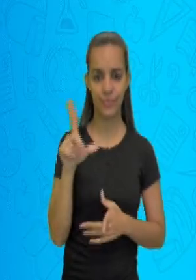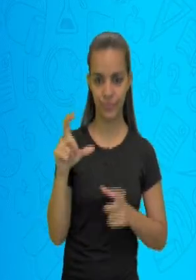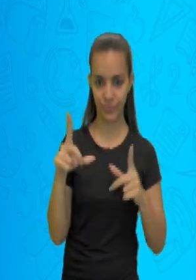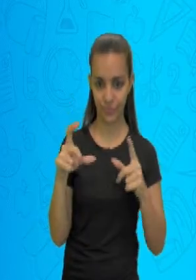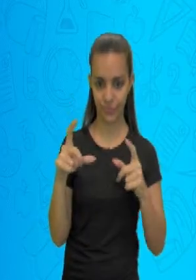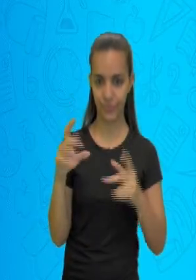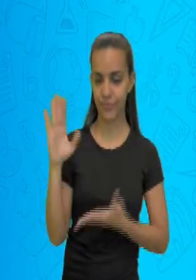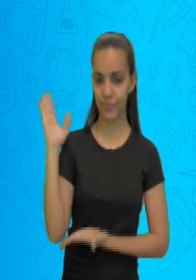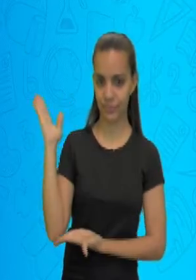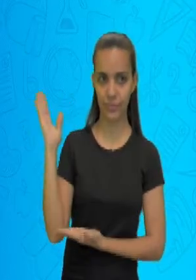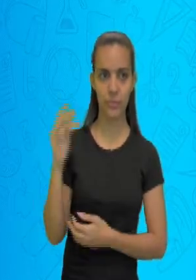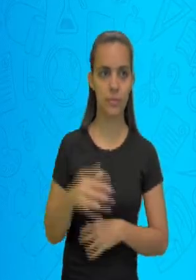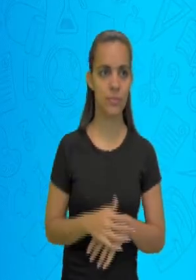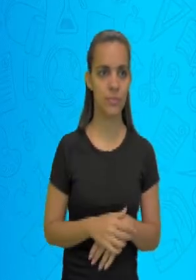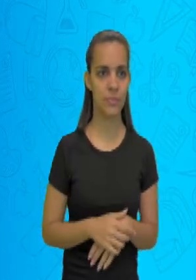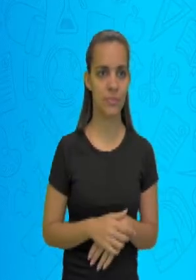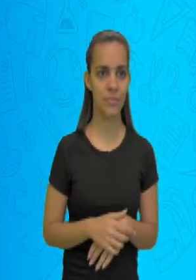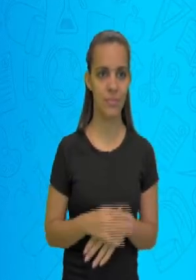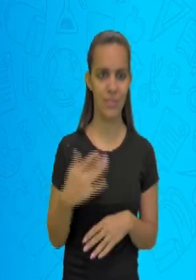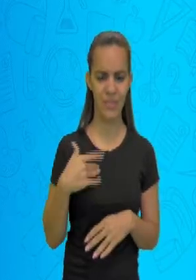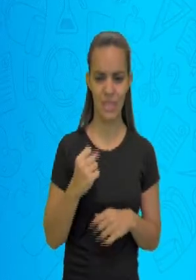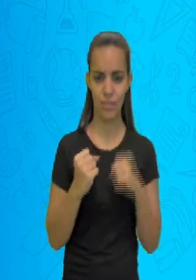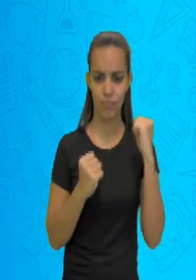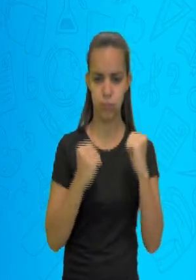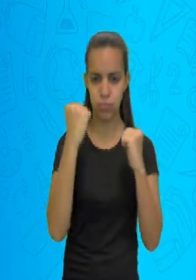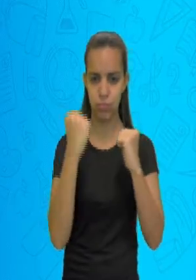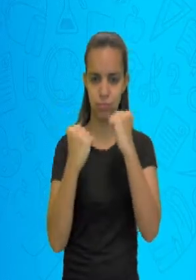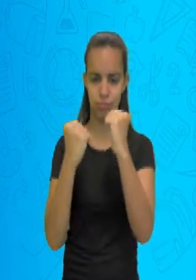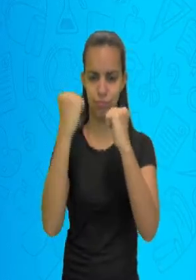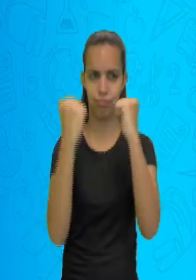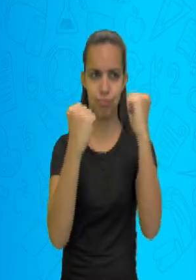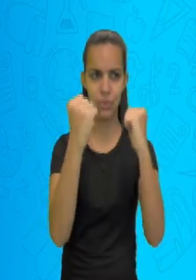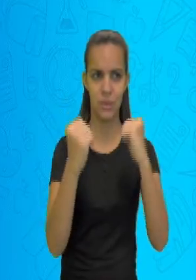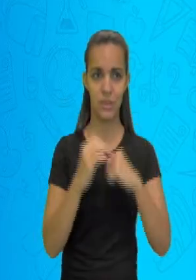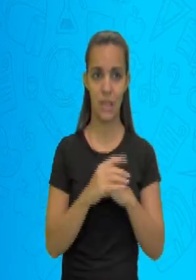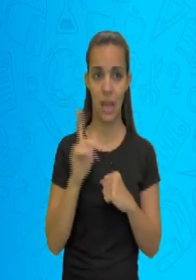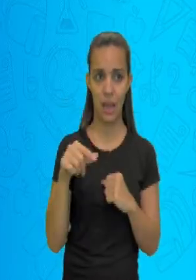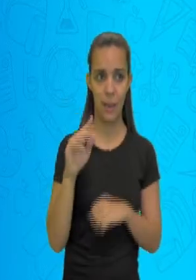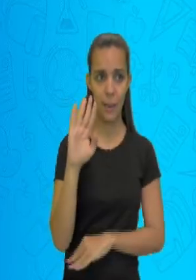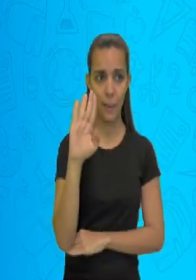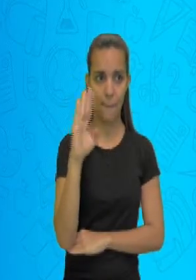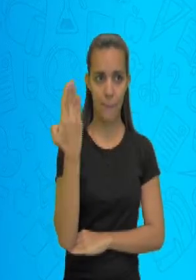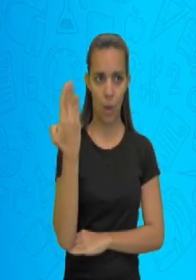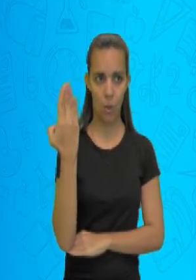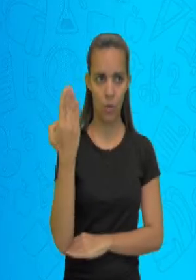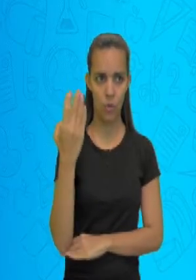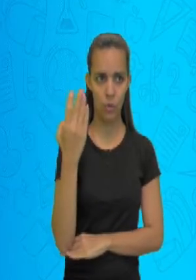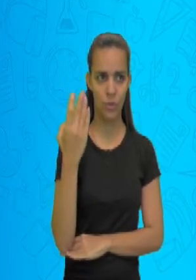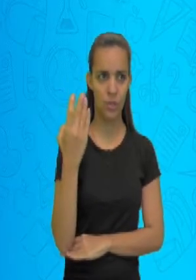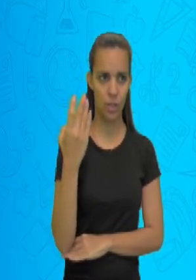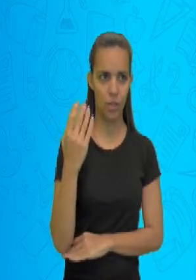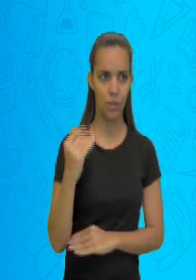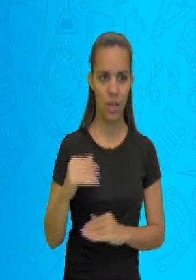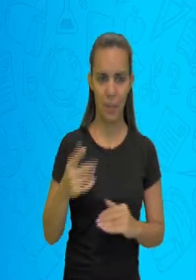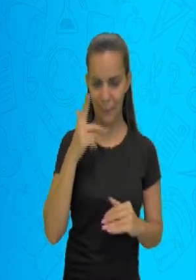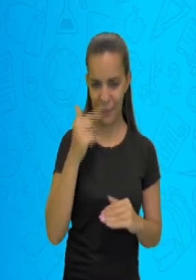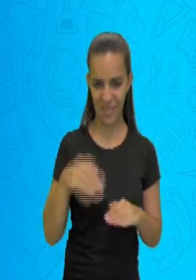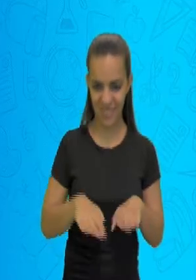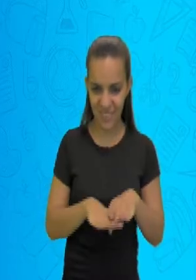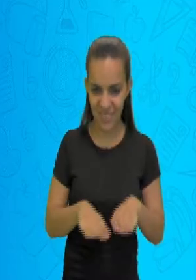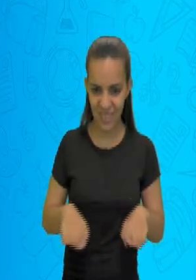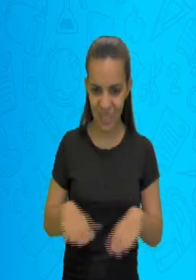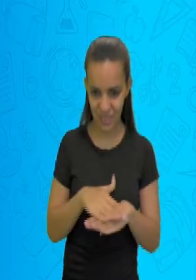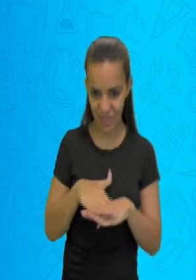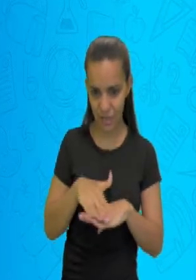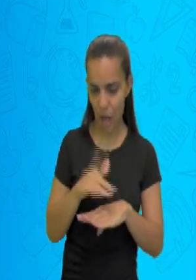ficam em cima de estacas, olha lá, a gente tem as estacas que levantam essa moradia do chão, que